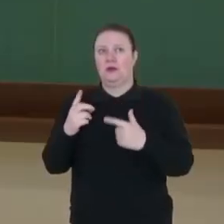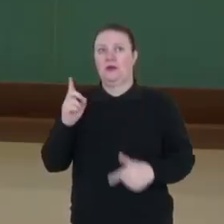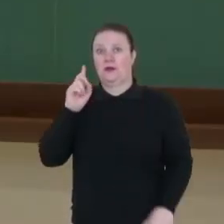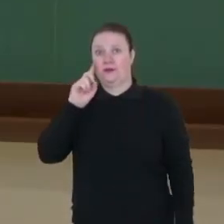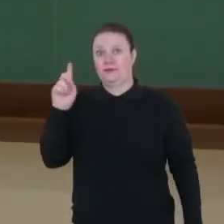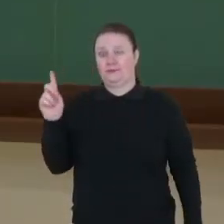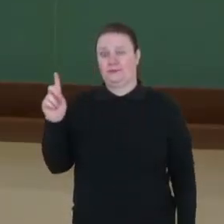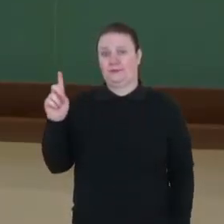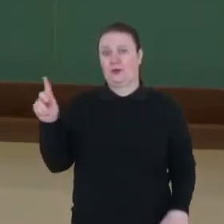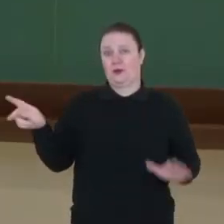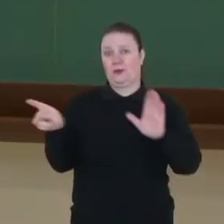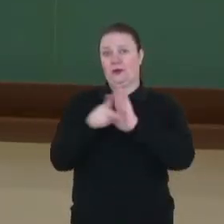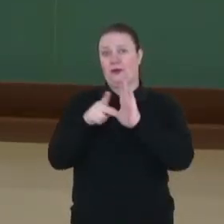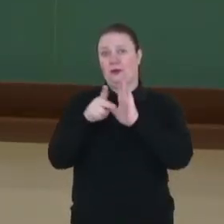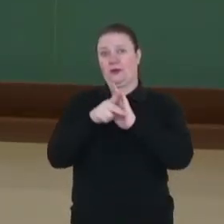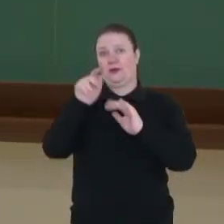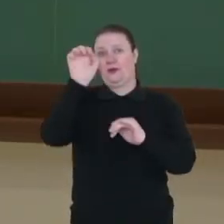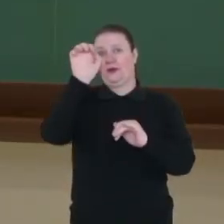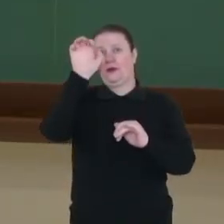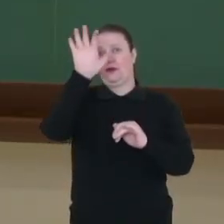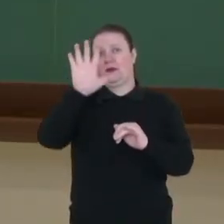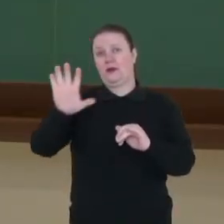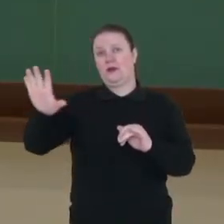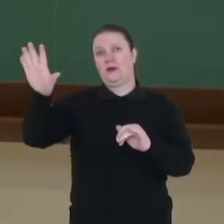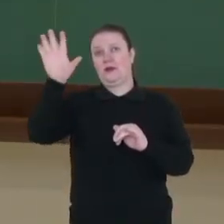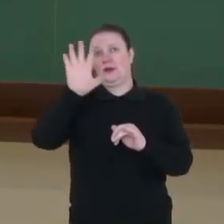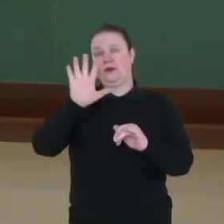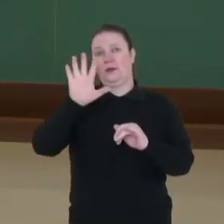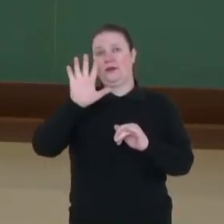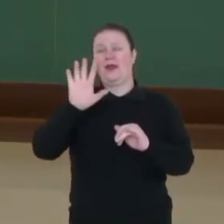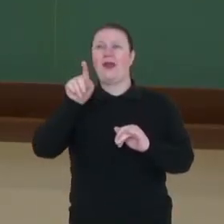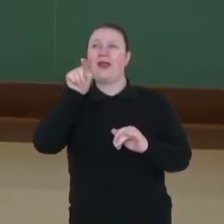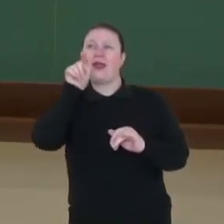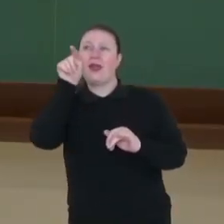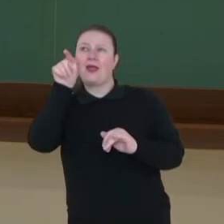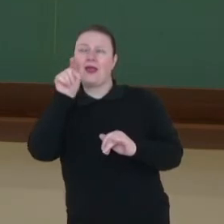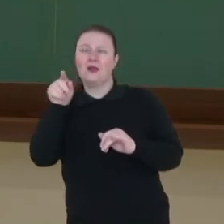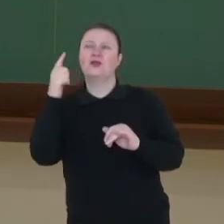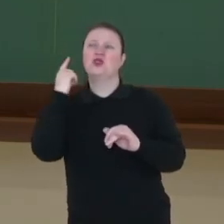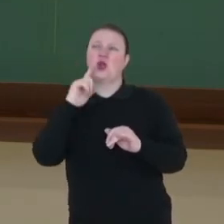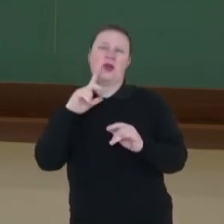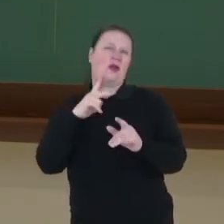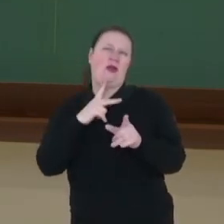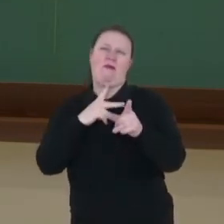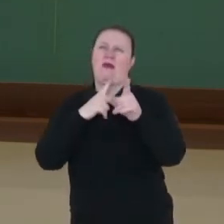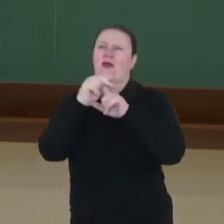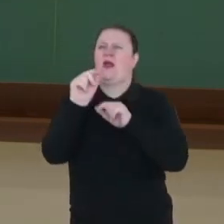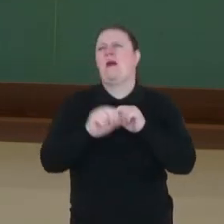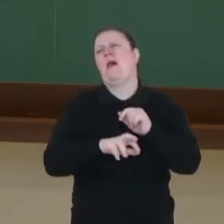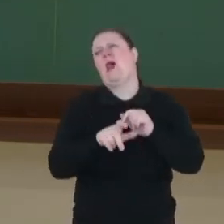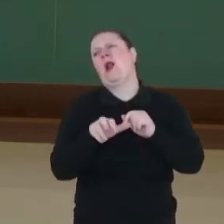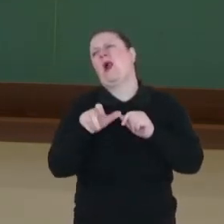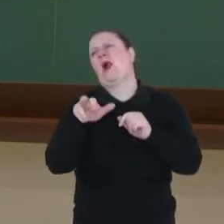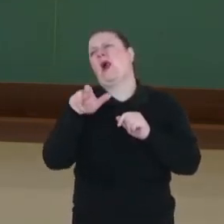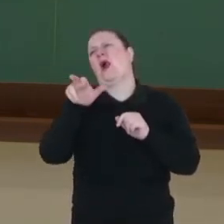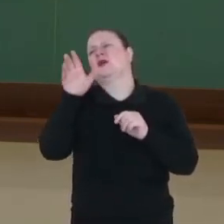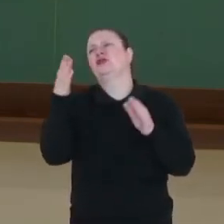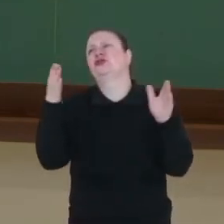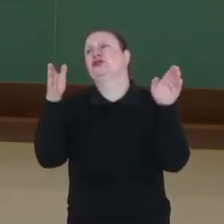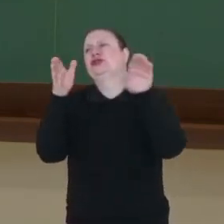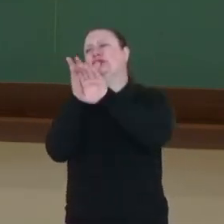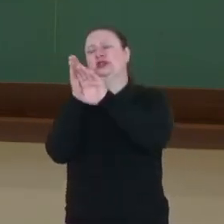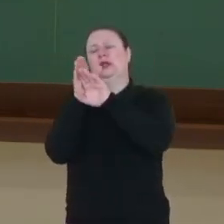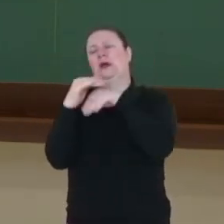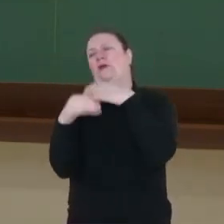os próprios europeus brancos diziam que eles haviam conseguido subir todos esses degraus